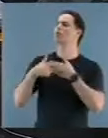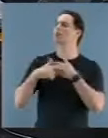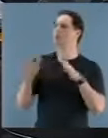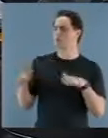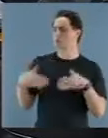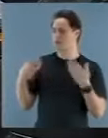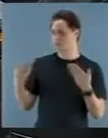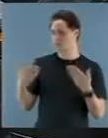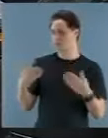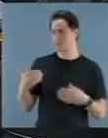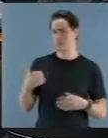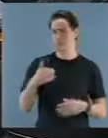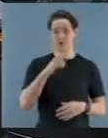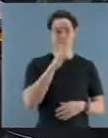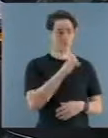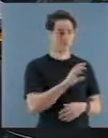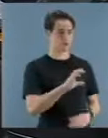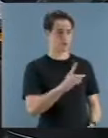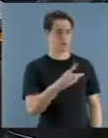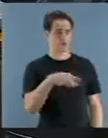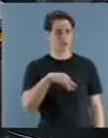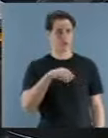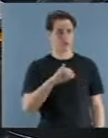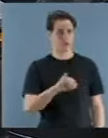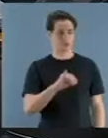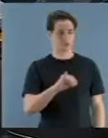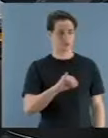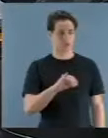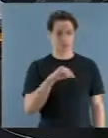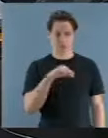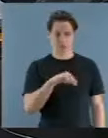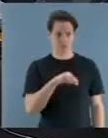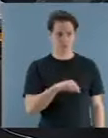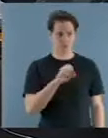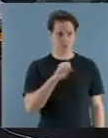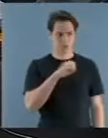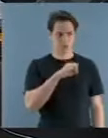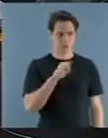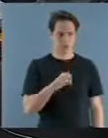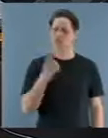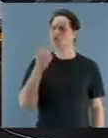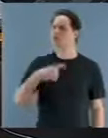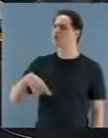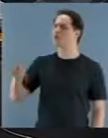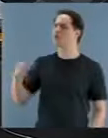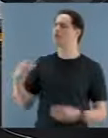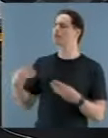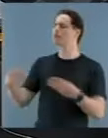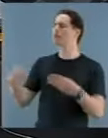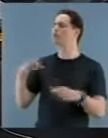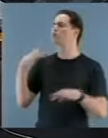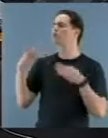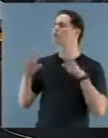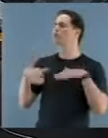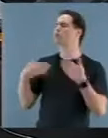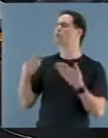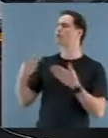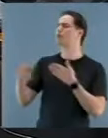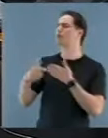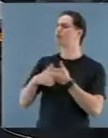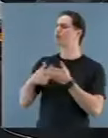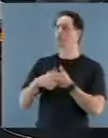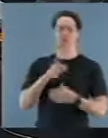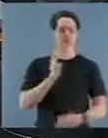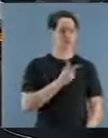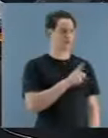responder aqui da CPMI daqui. Não, depois o senhor foi para o Ministério do Turismo. Só qual era a sua função? Eu vou manter em silêncio